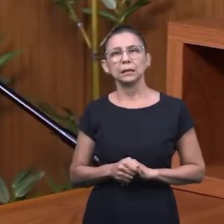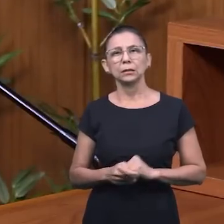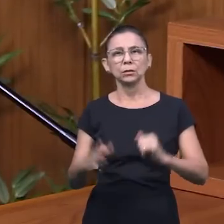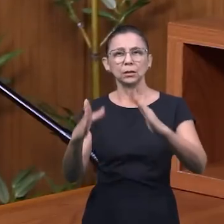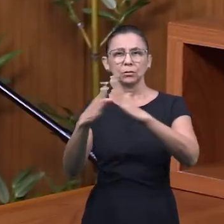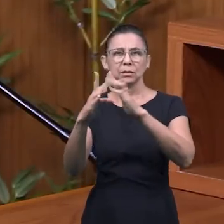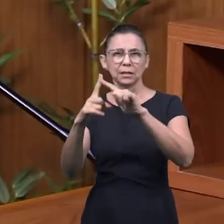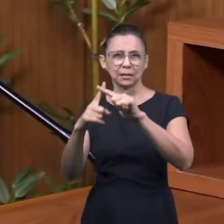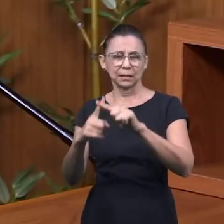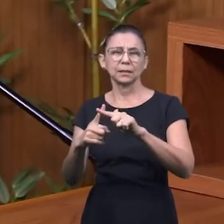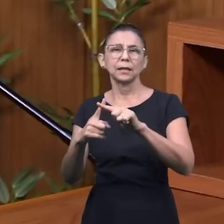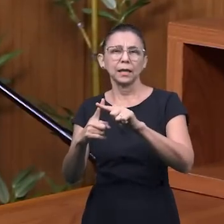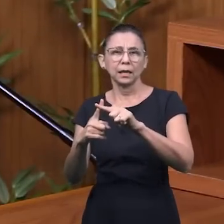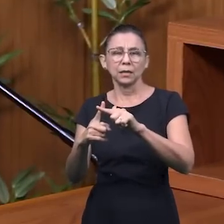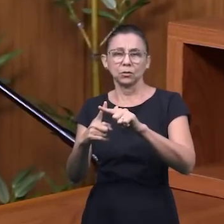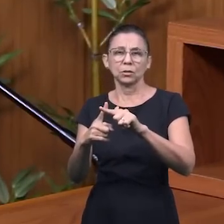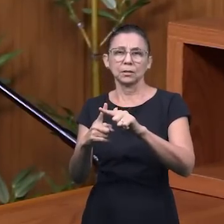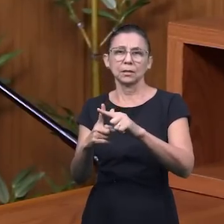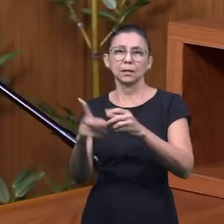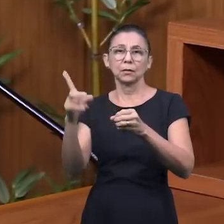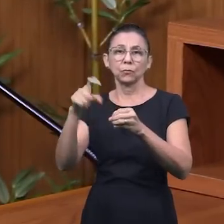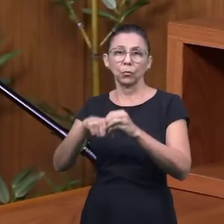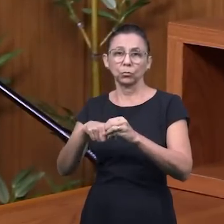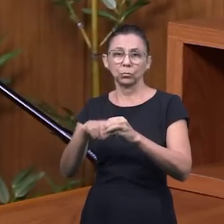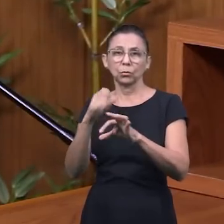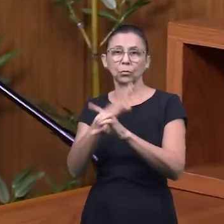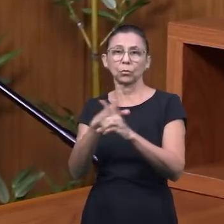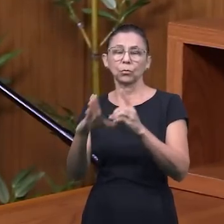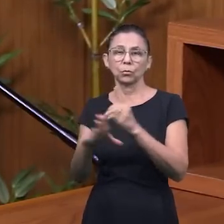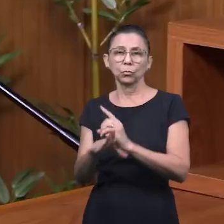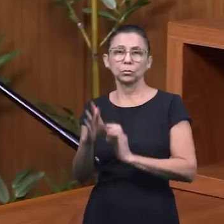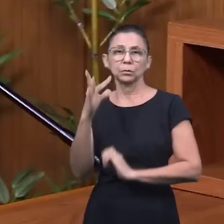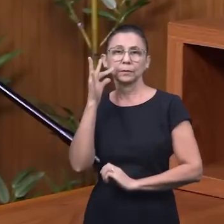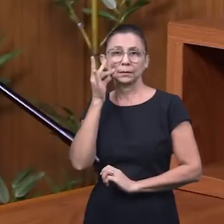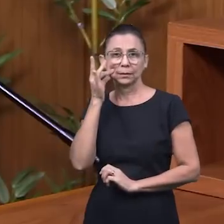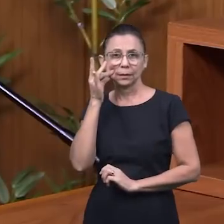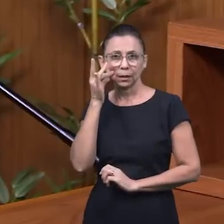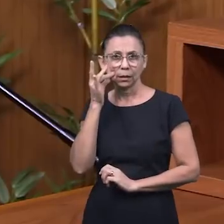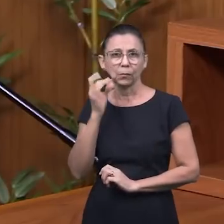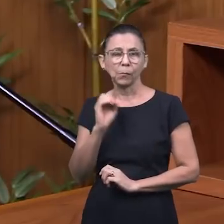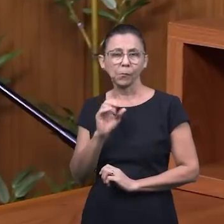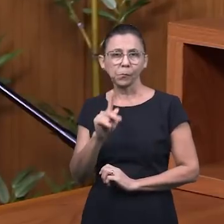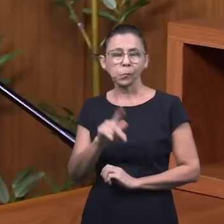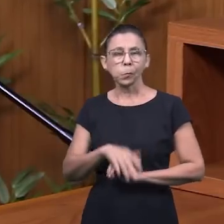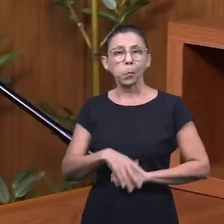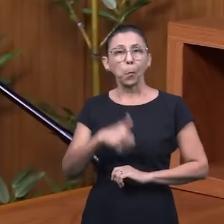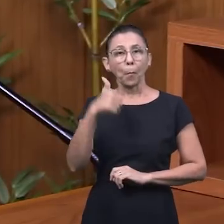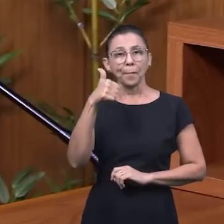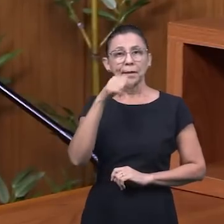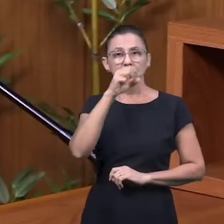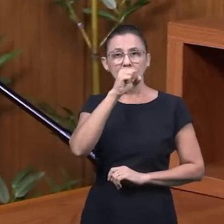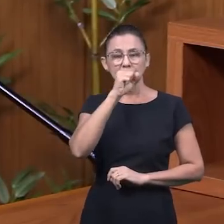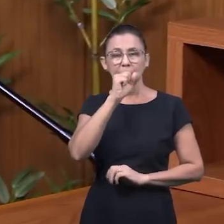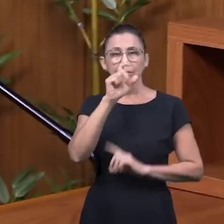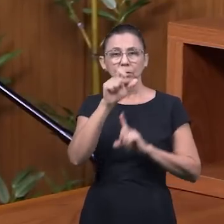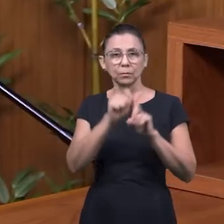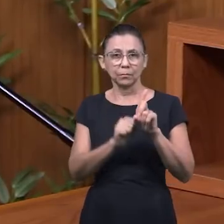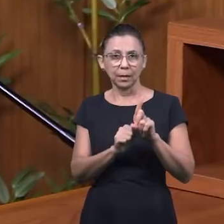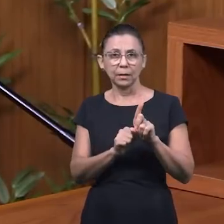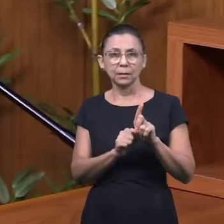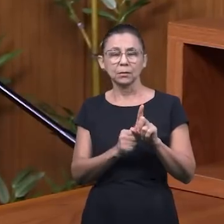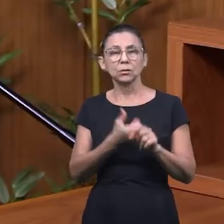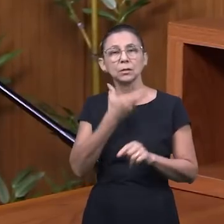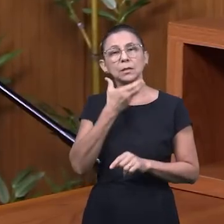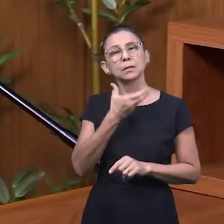que voltaram, né? Os cultos presenciais. E aí, no sábado, o primeiro sábado de dezembro, salvo